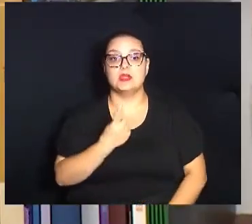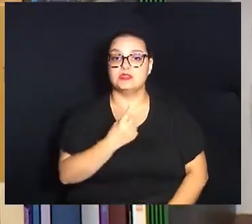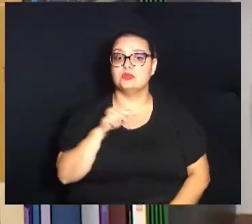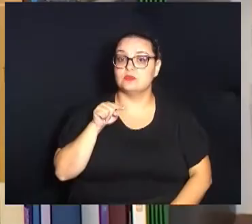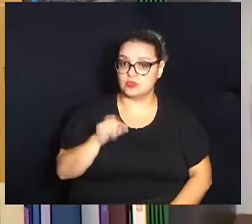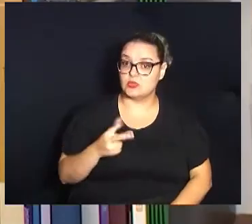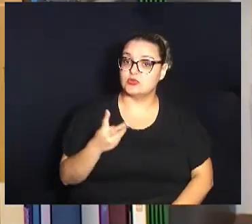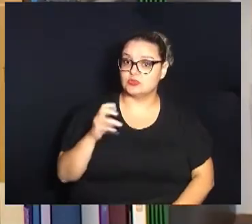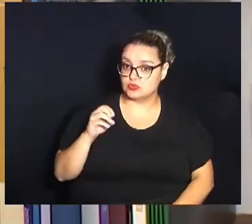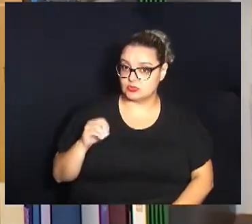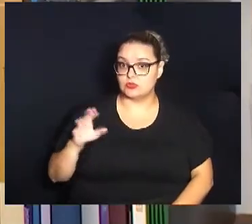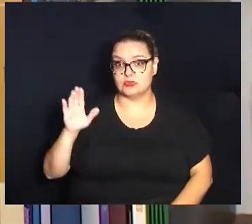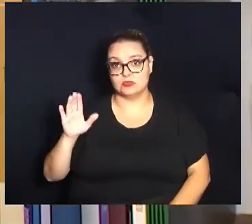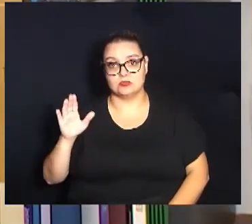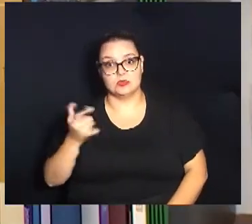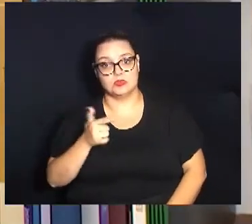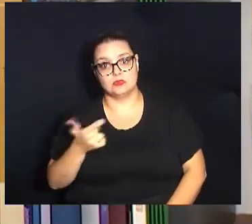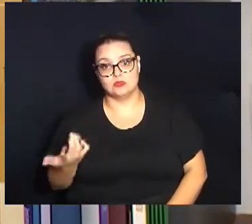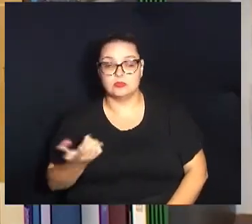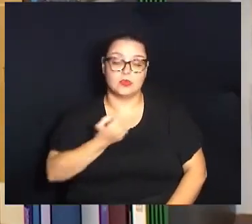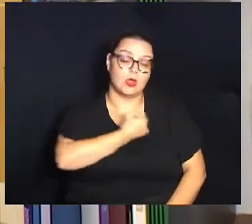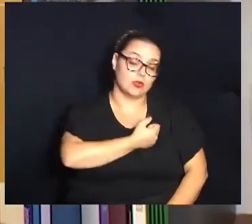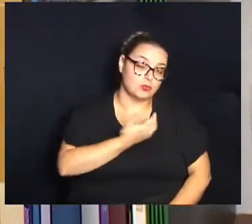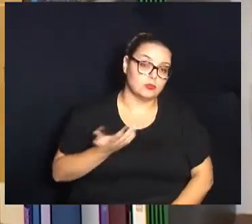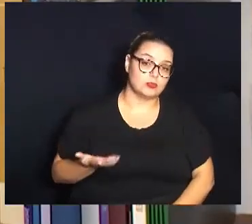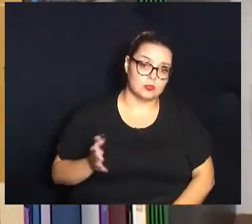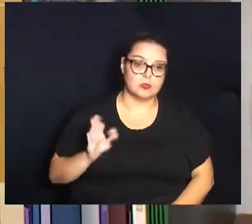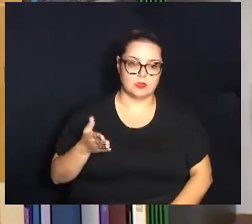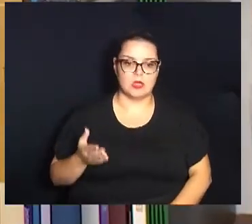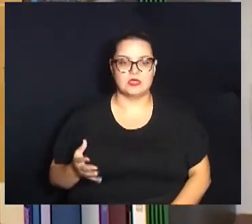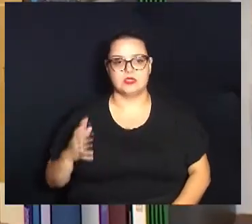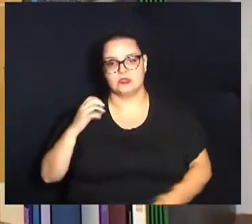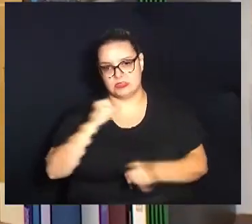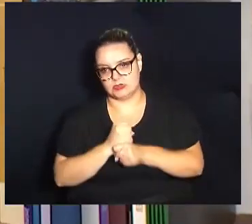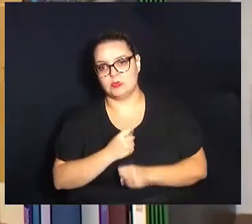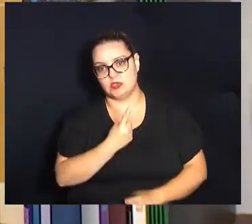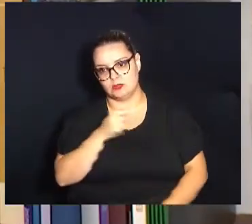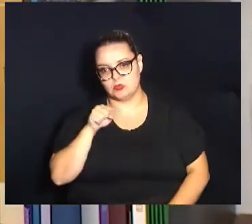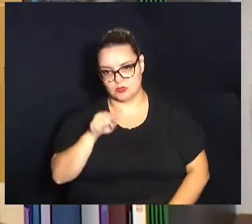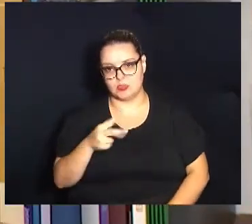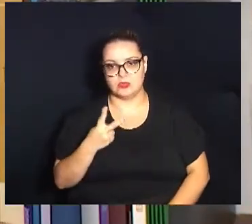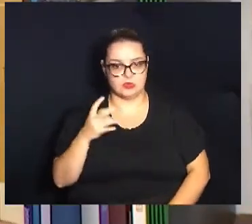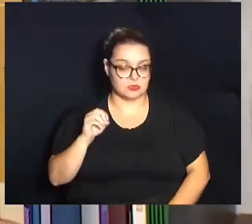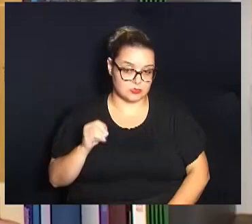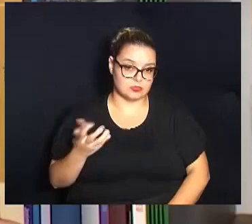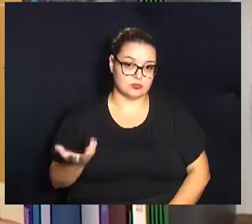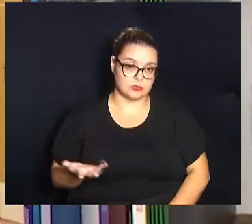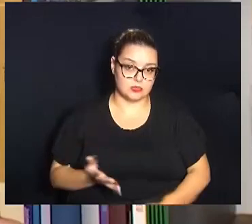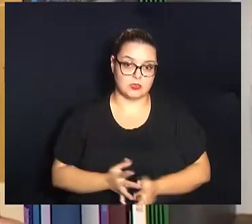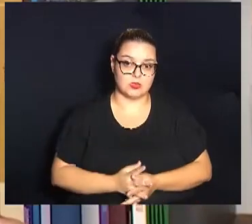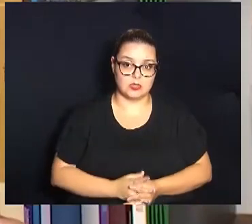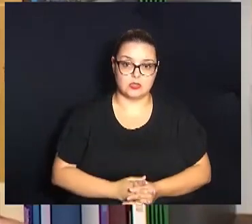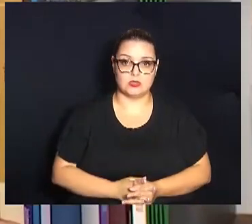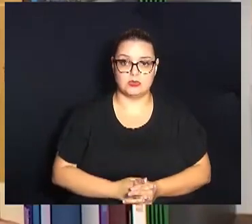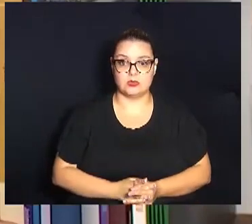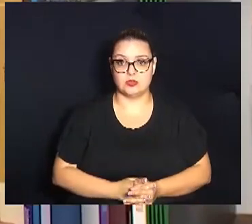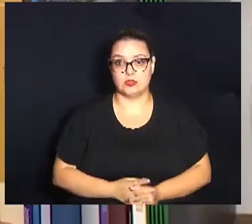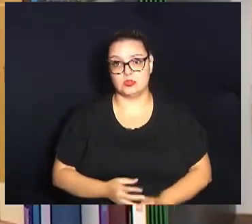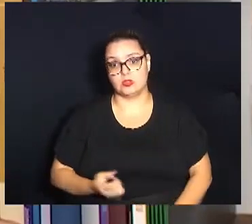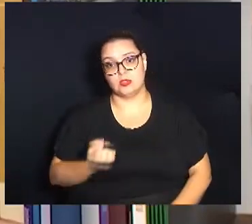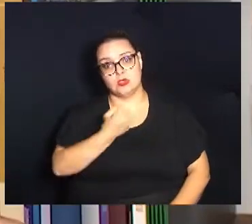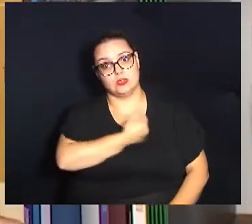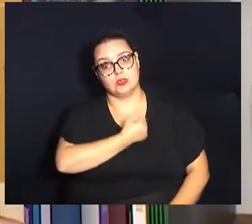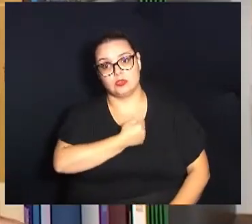candidatos, né? A gente não tem esse número ainda, mas já está nesse número, né? E o número de candidatos por